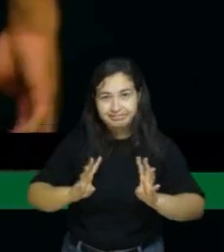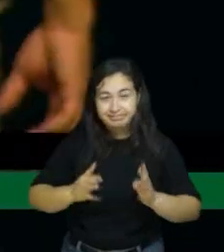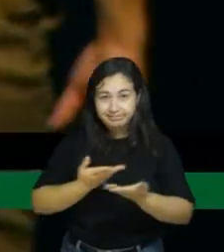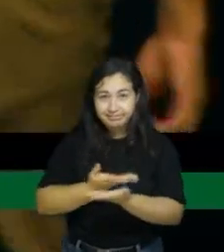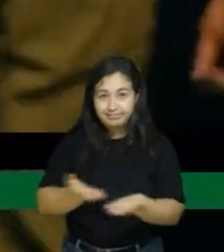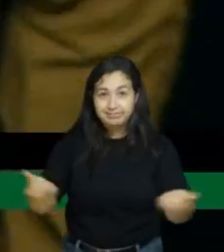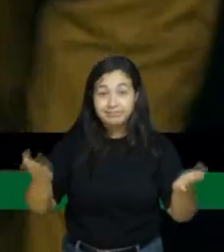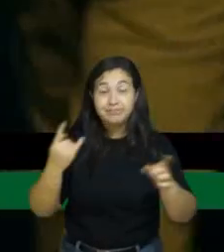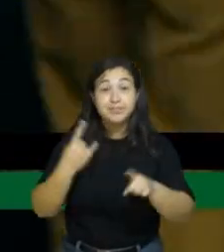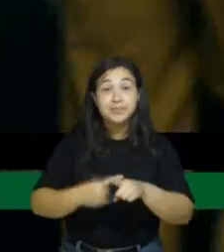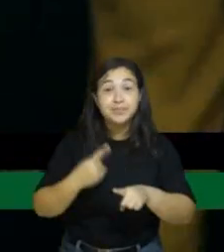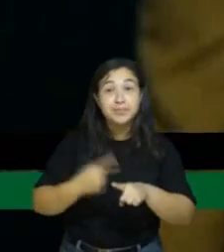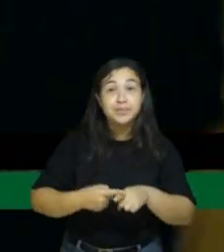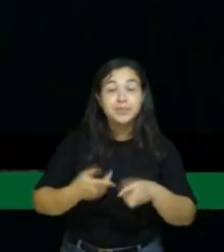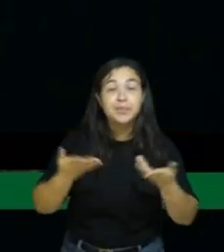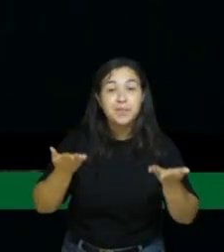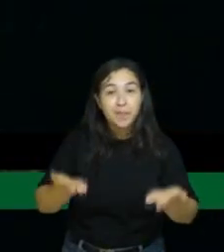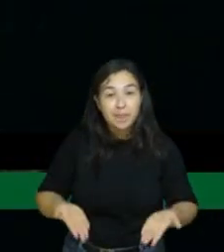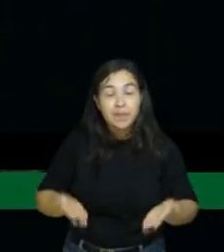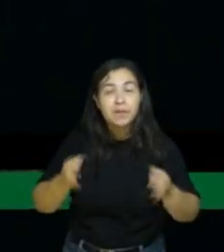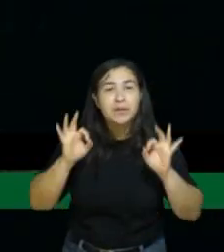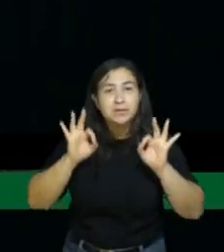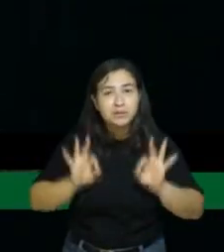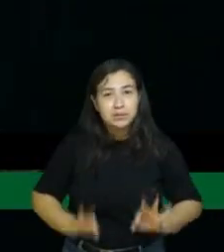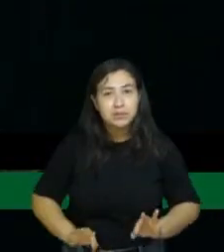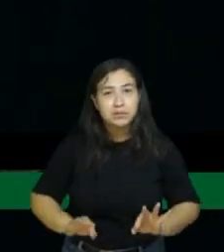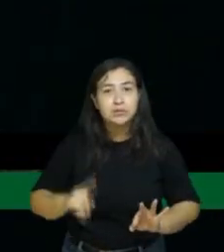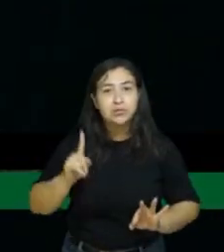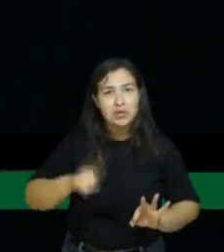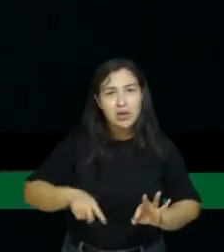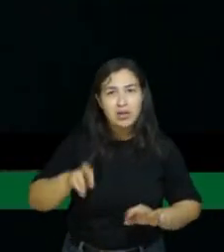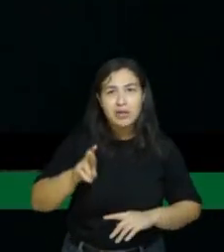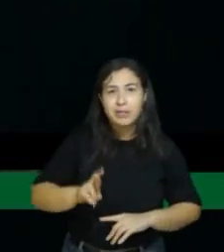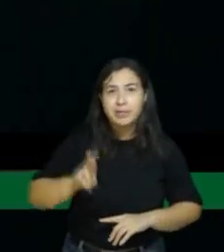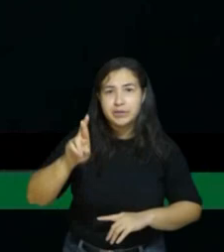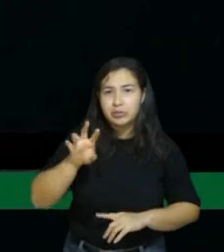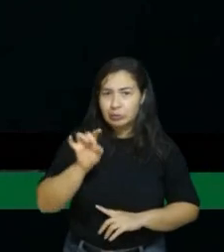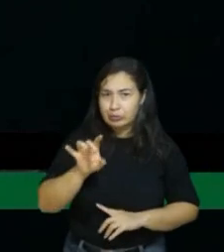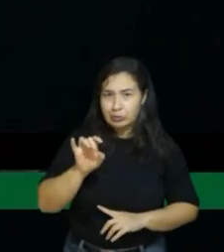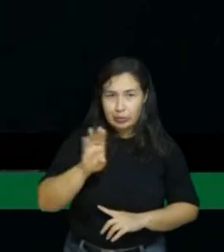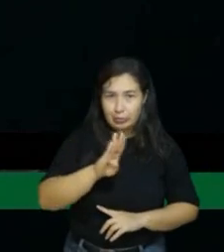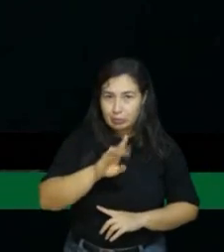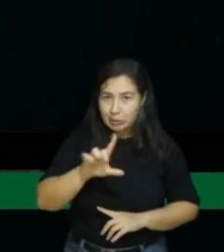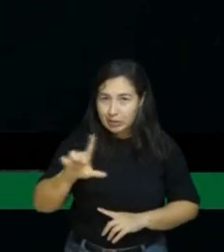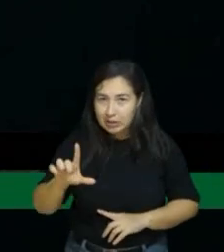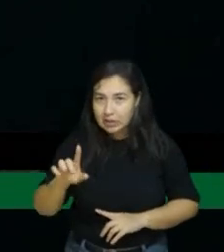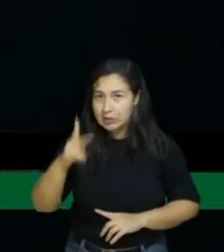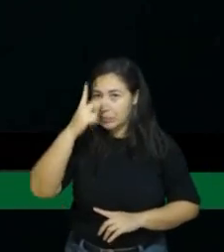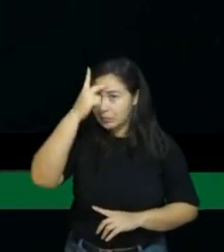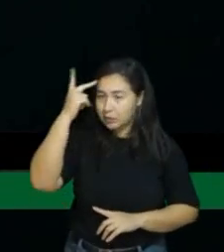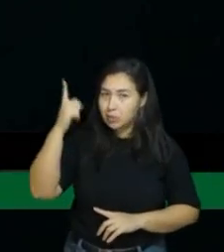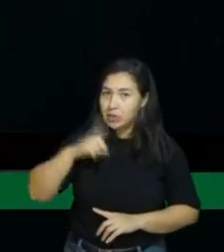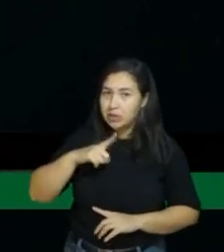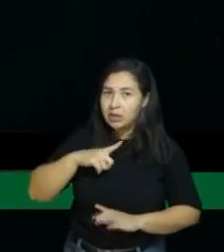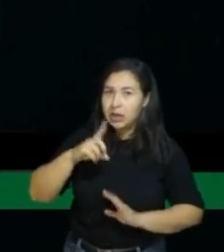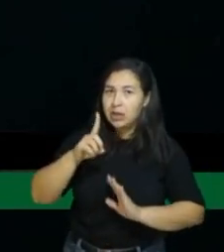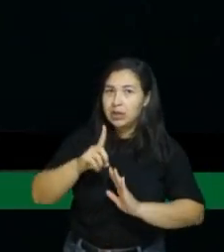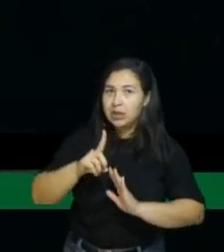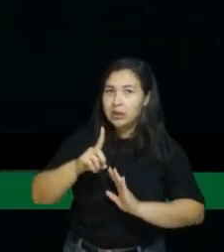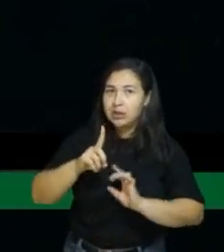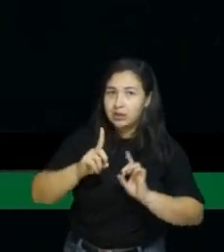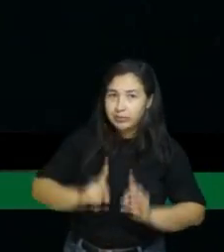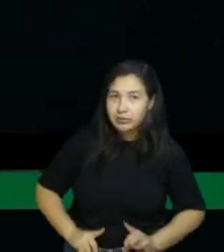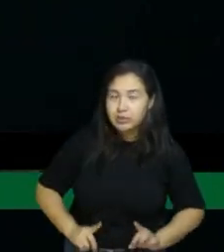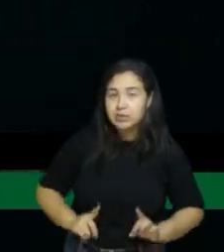porque aqui com certeza eu não falo em nome de Blumenau da pessoa com deficiência que antecedeu aqui nossa presidente